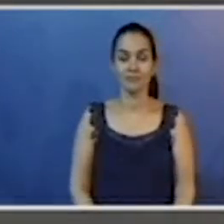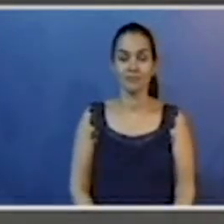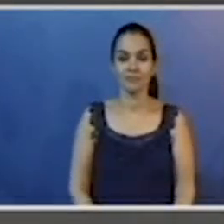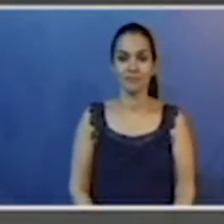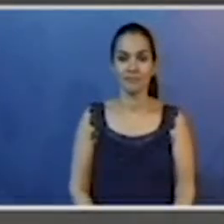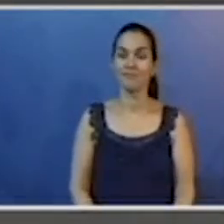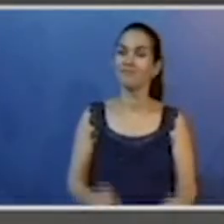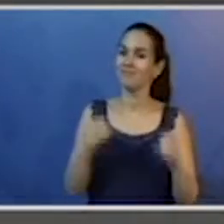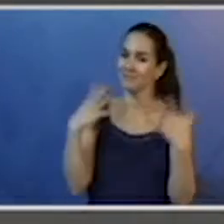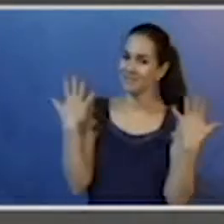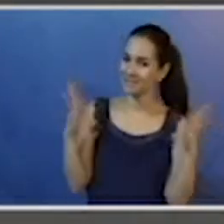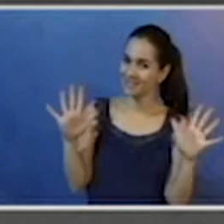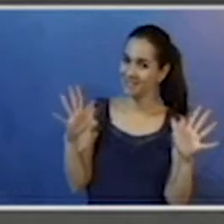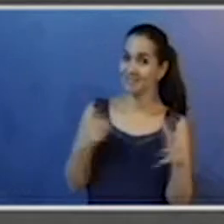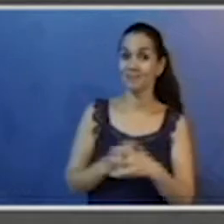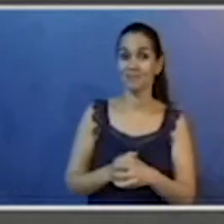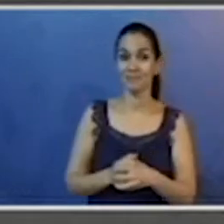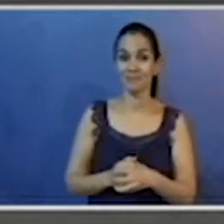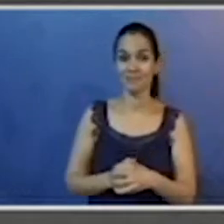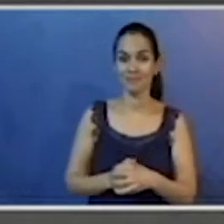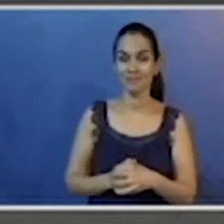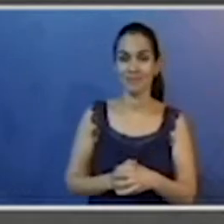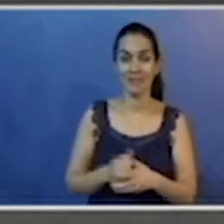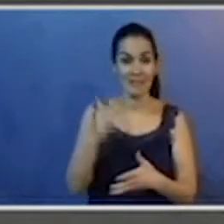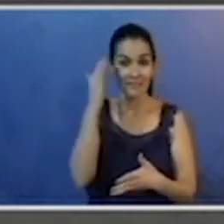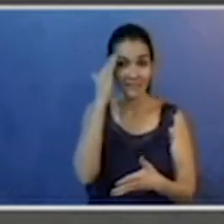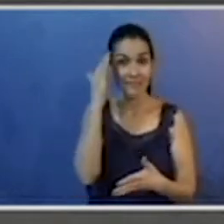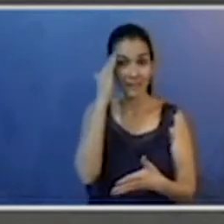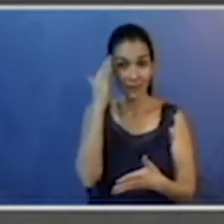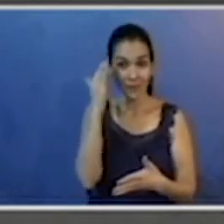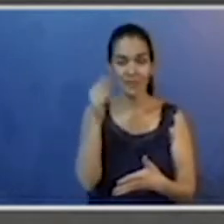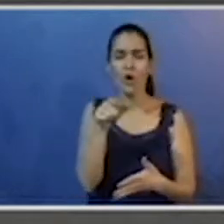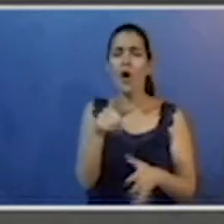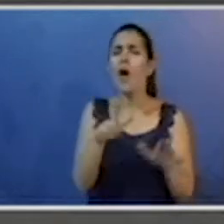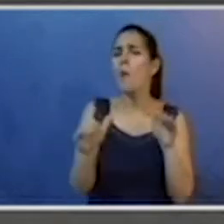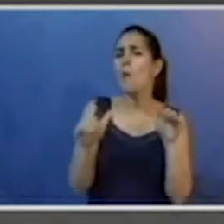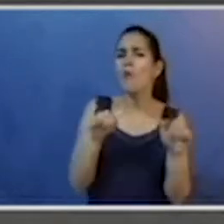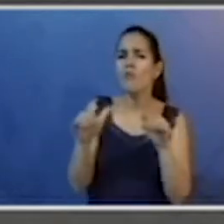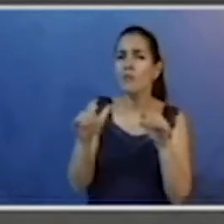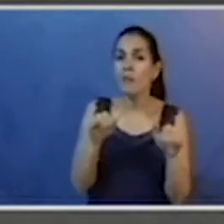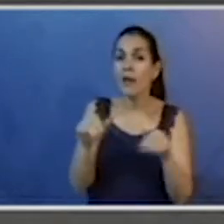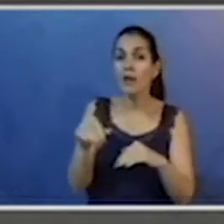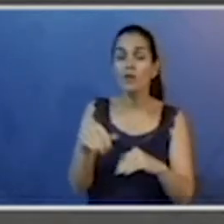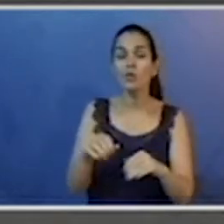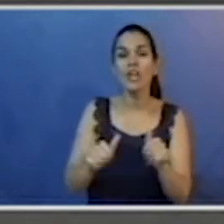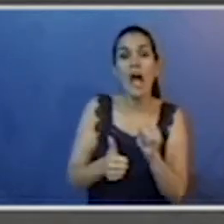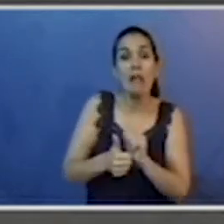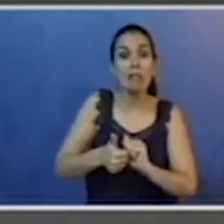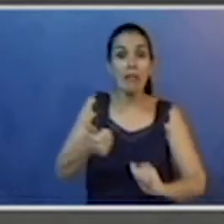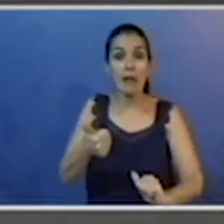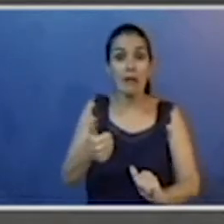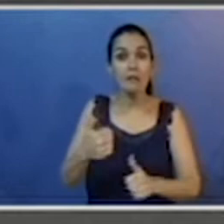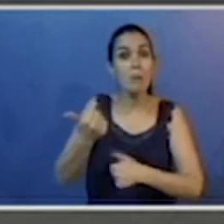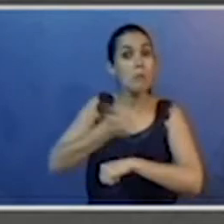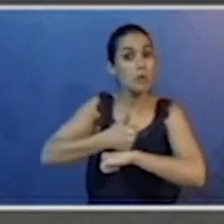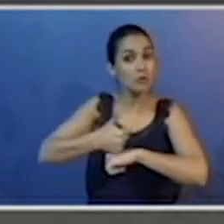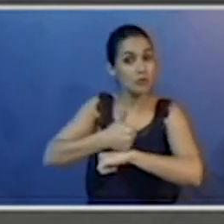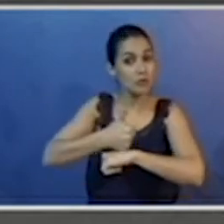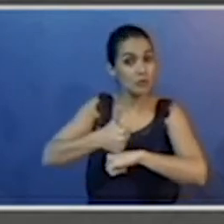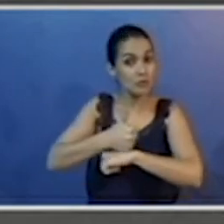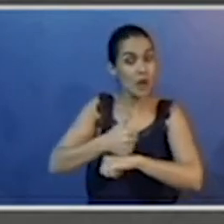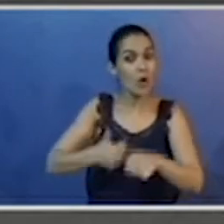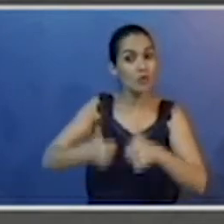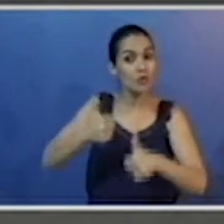é muito bem muito bem Então esse é o movimento que até os atletas profissionais de futebol